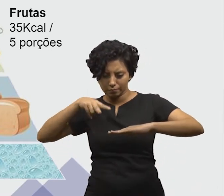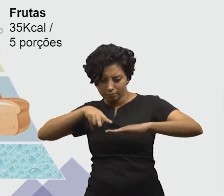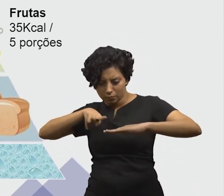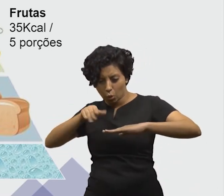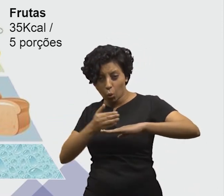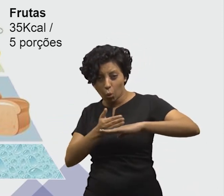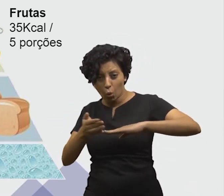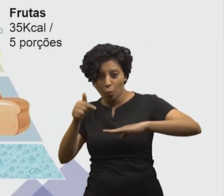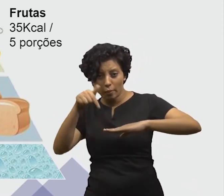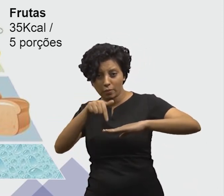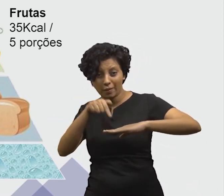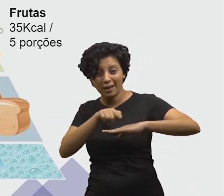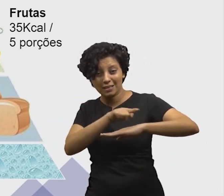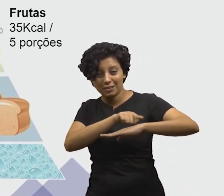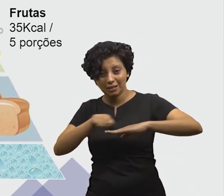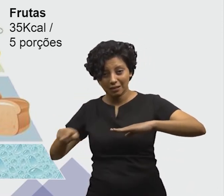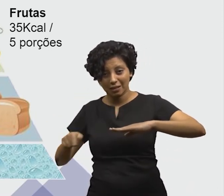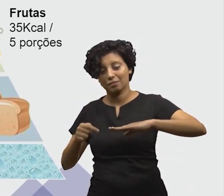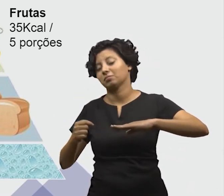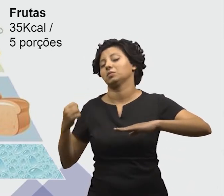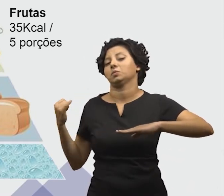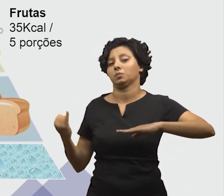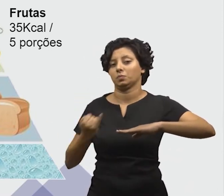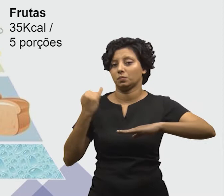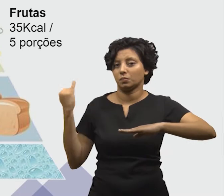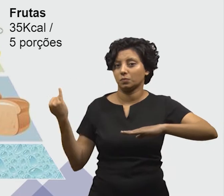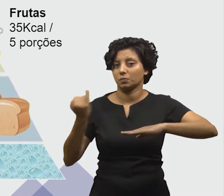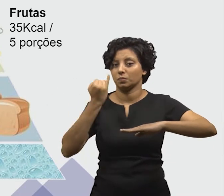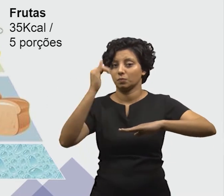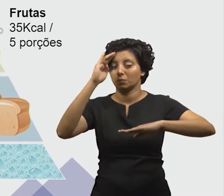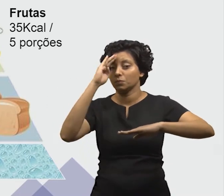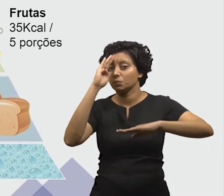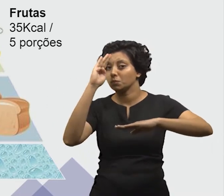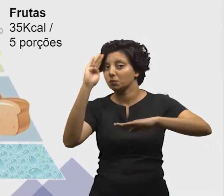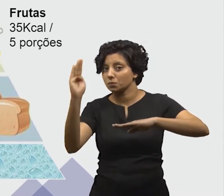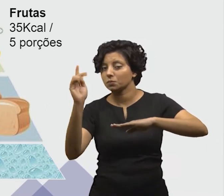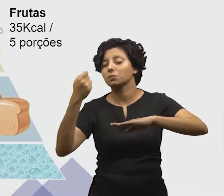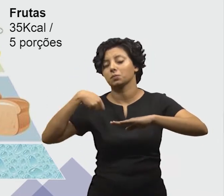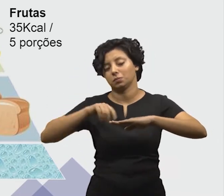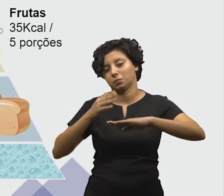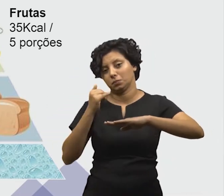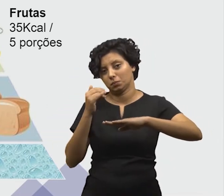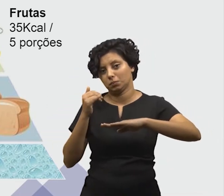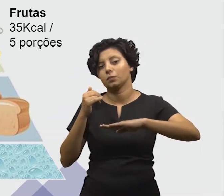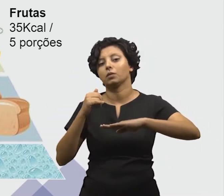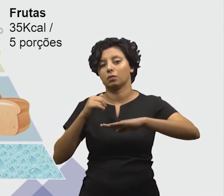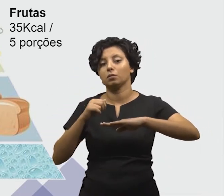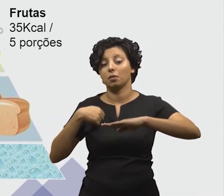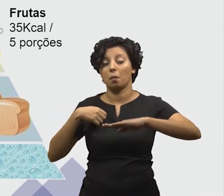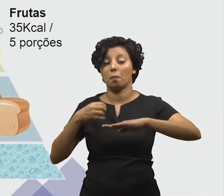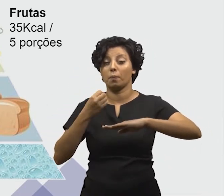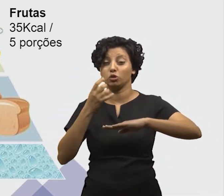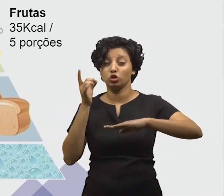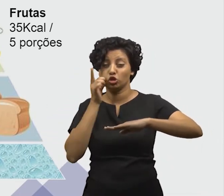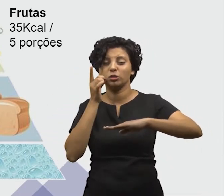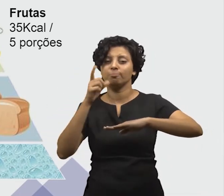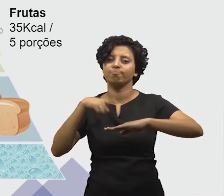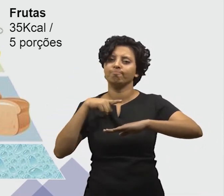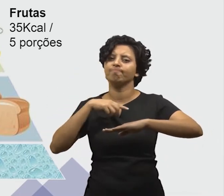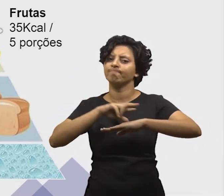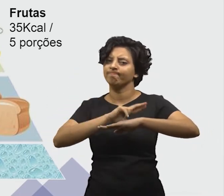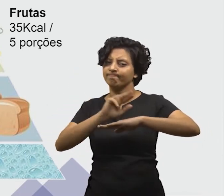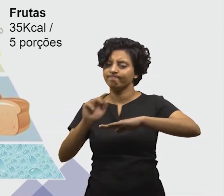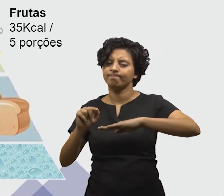os alimentos localizados na parte de baixo devem ser consumidos em maior quantidade por dia.